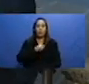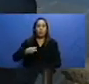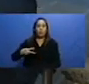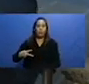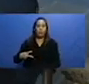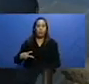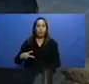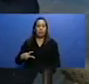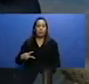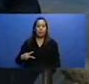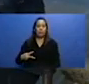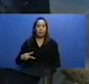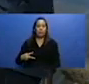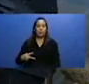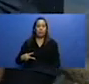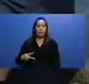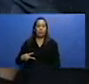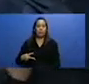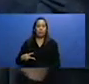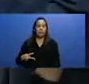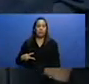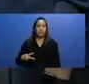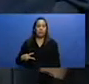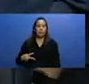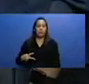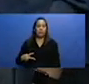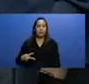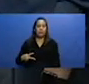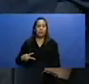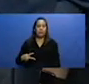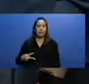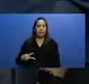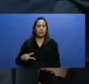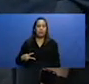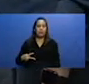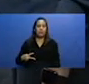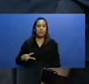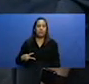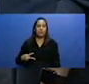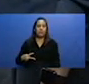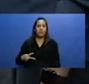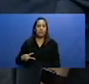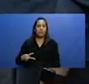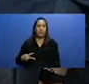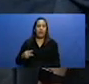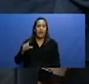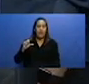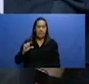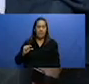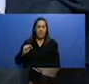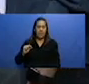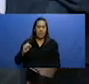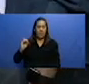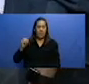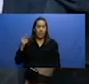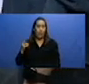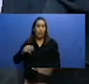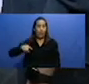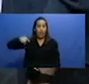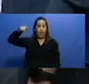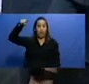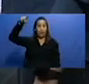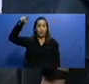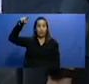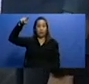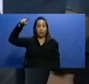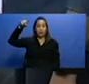2 ficou altona ou ficou pequenininha? Olha aqui a coluna do 2. Ela não ficou altona, tá vendo?